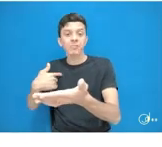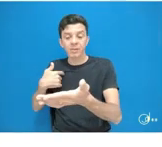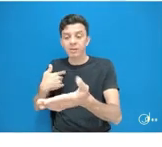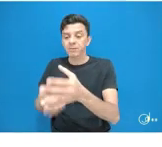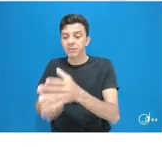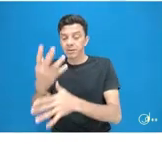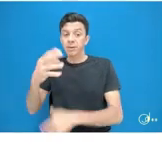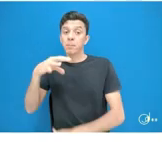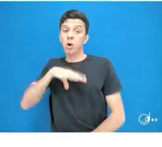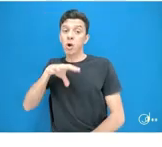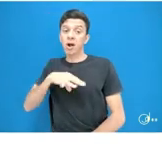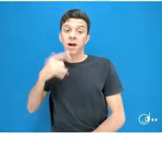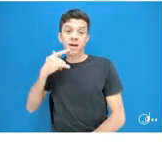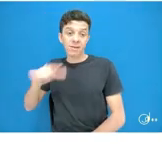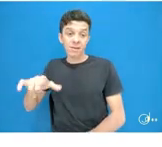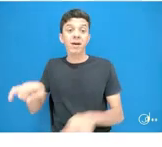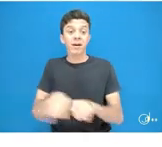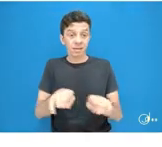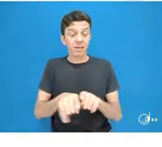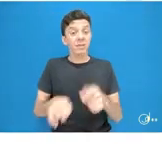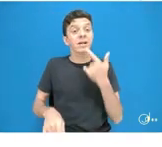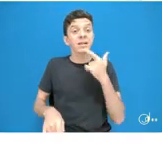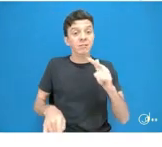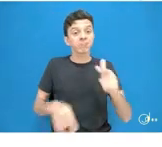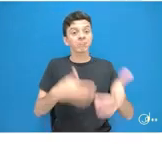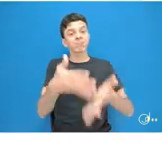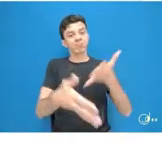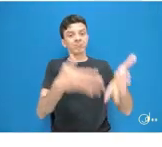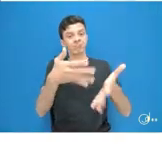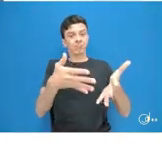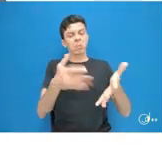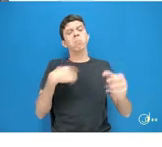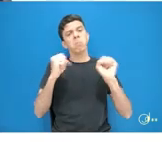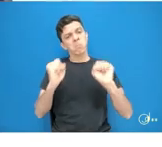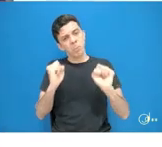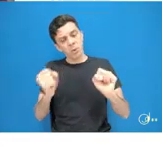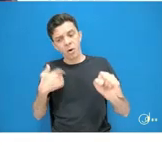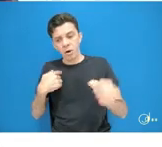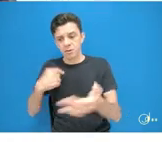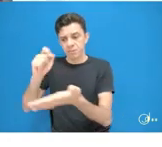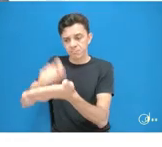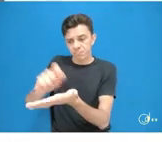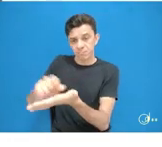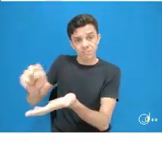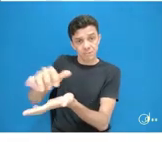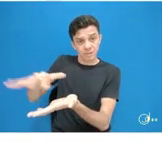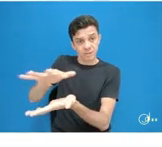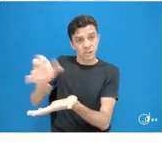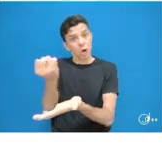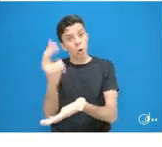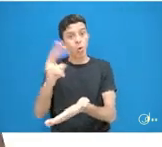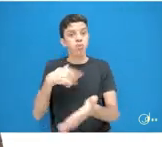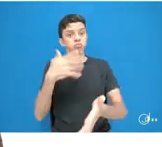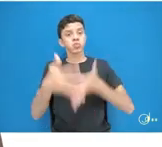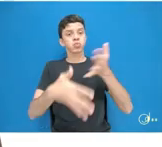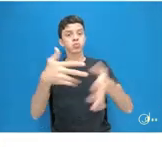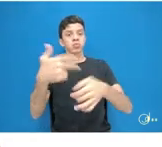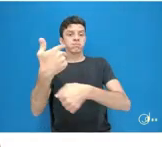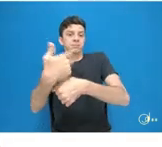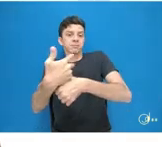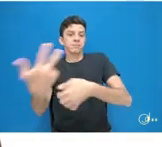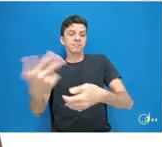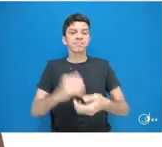são produzidas em língua portuguesa e em língua de sinais, nas modalidades escrita ou sinalizada.